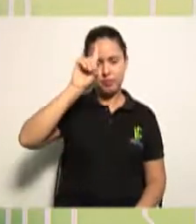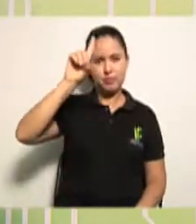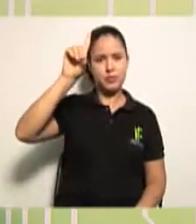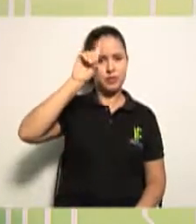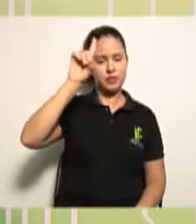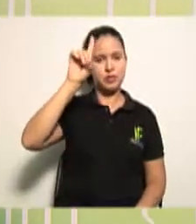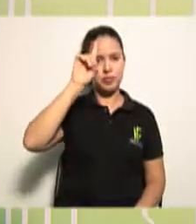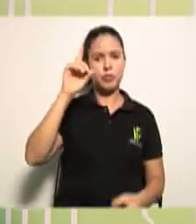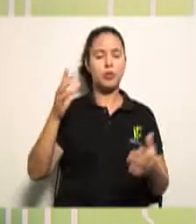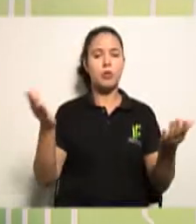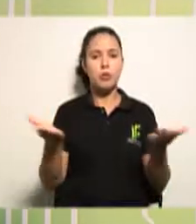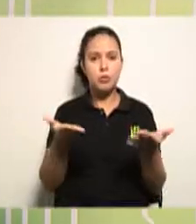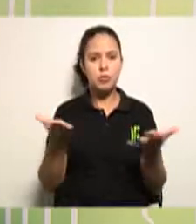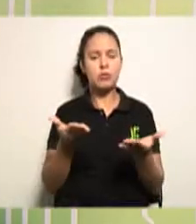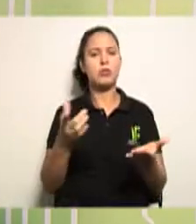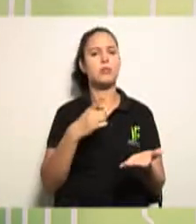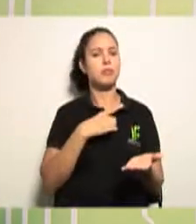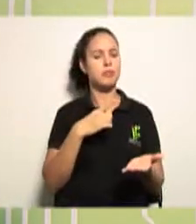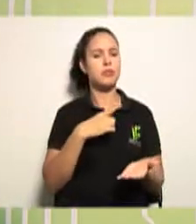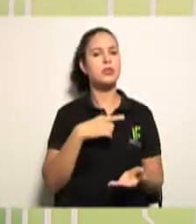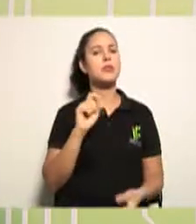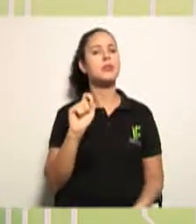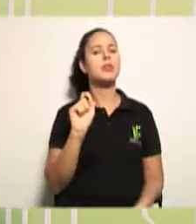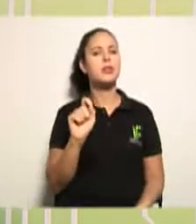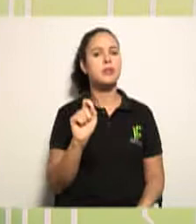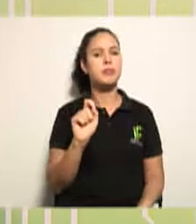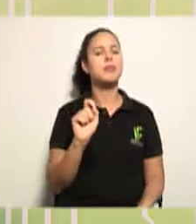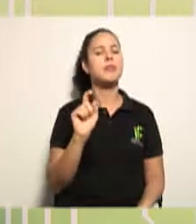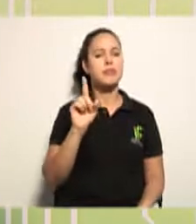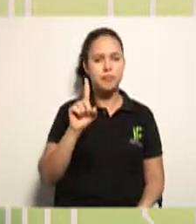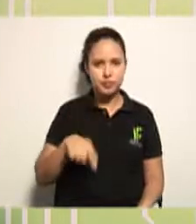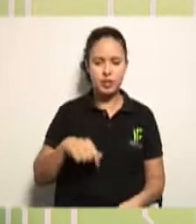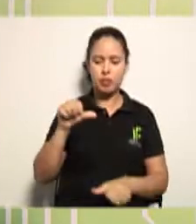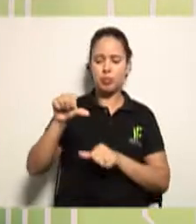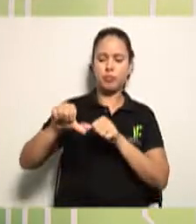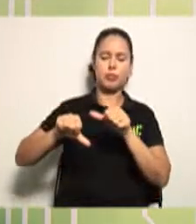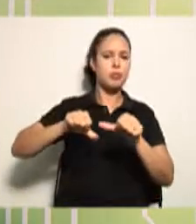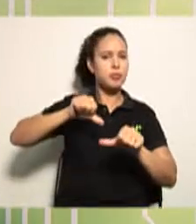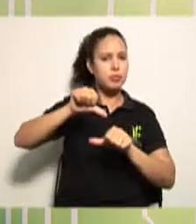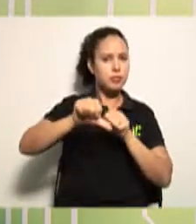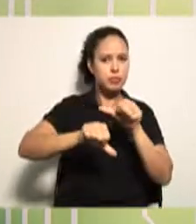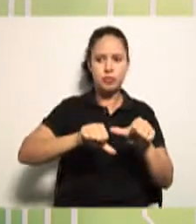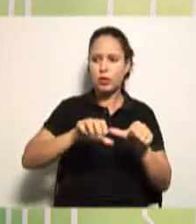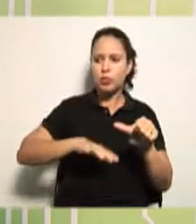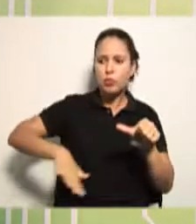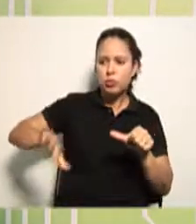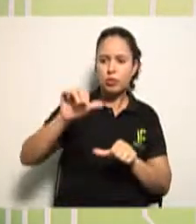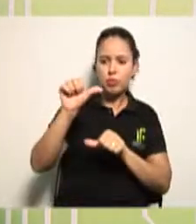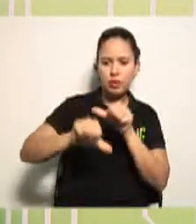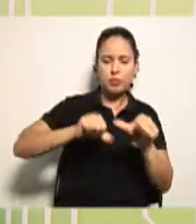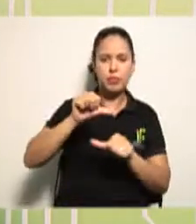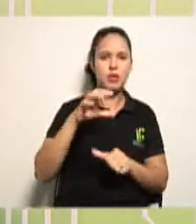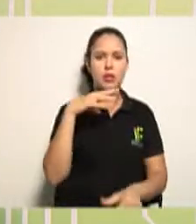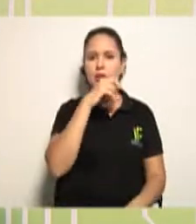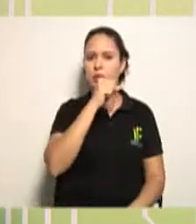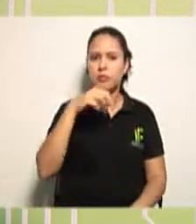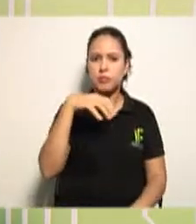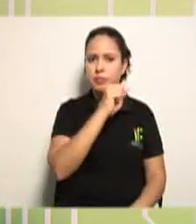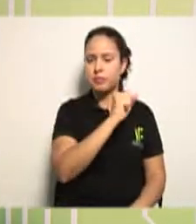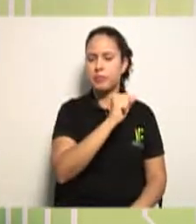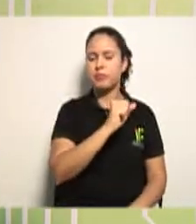que hoje nós vivemos numa situação que as mudanças, como a professora Maraí falou, acontecem muito rápidas.